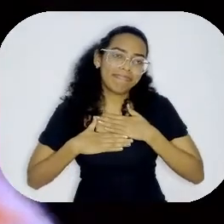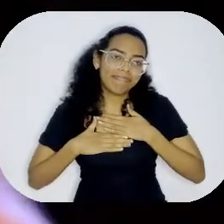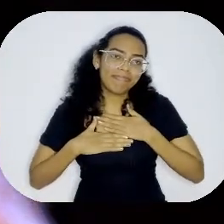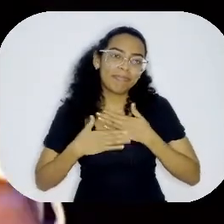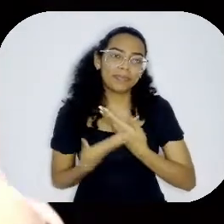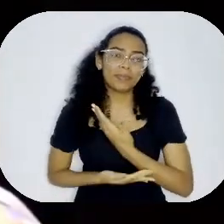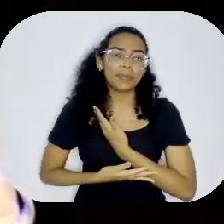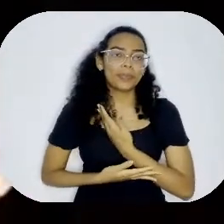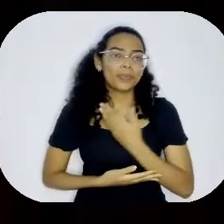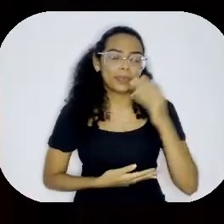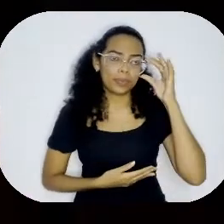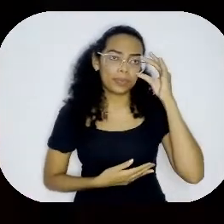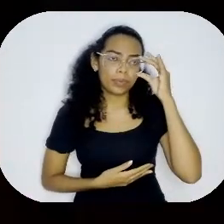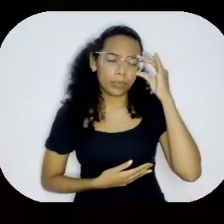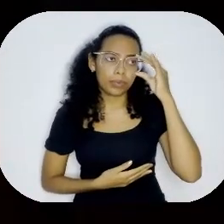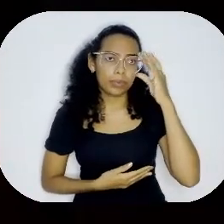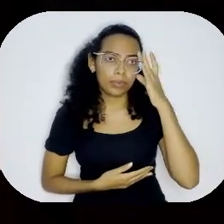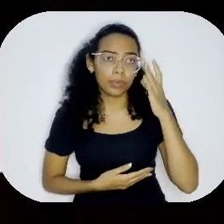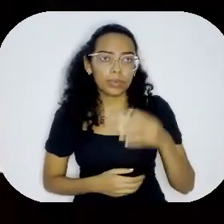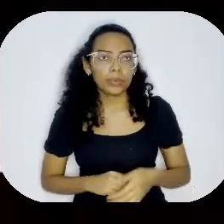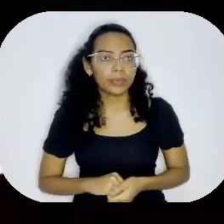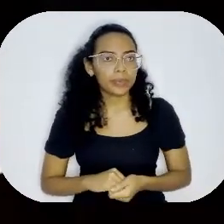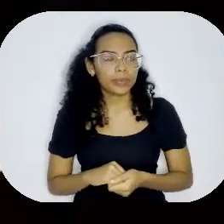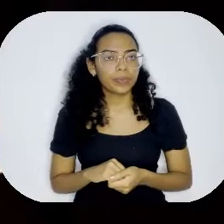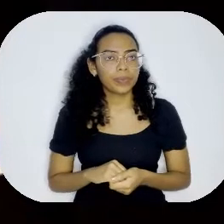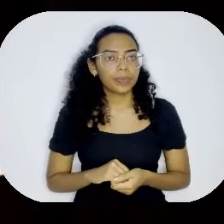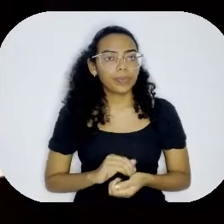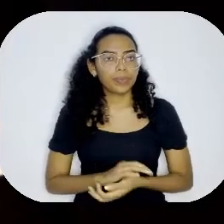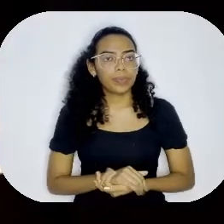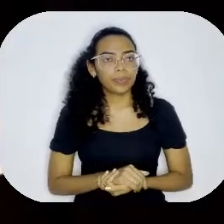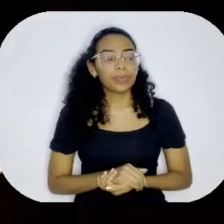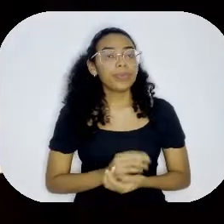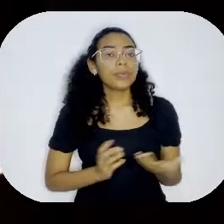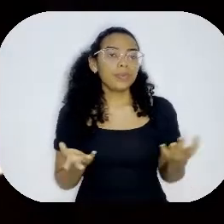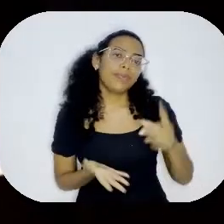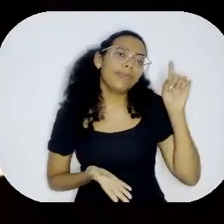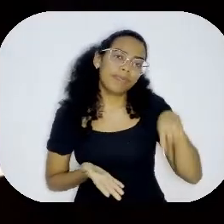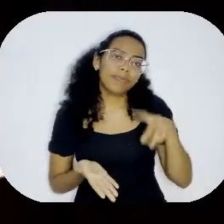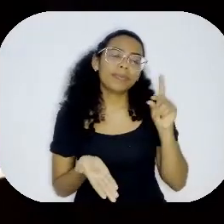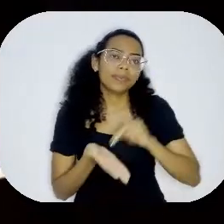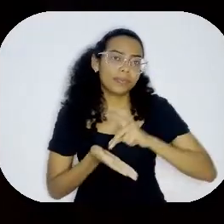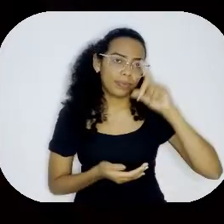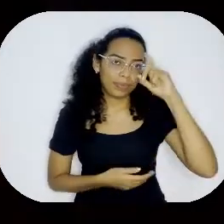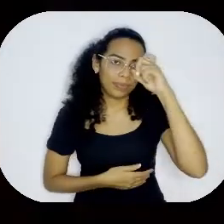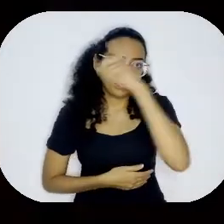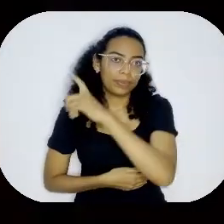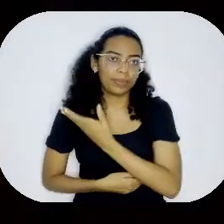de amizade, né? Que é uma das construções mais difíceis, realmente, né? A